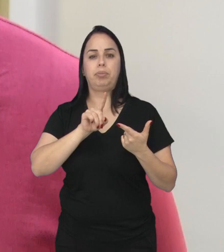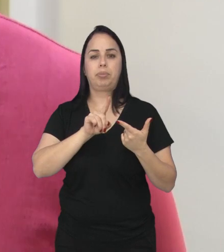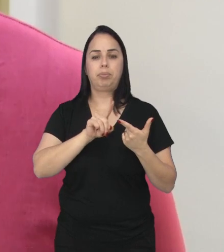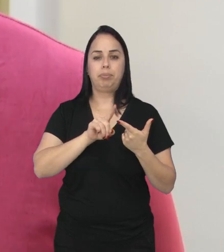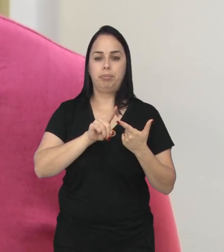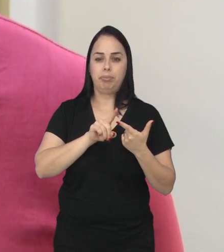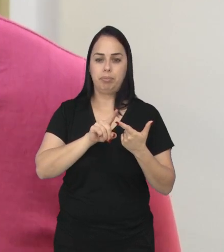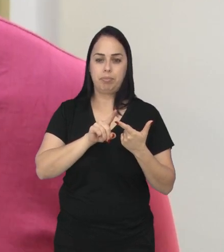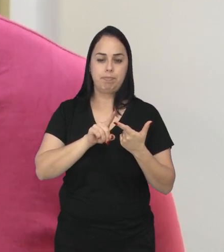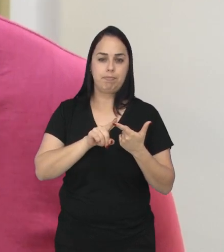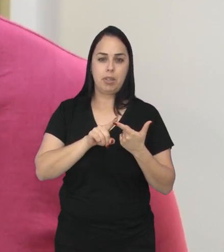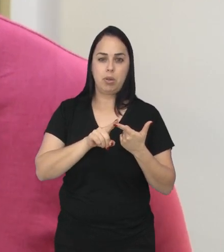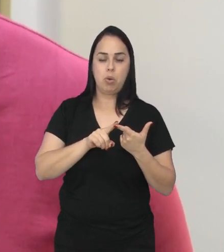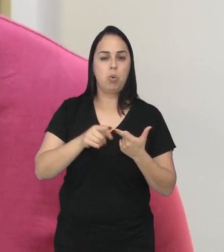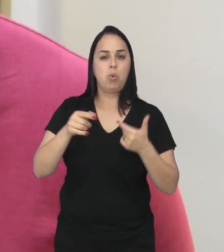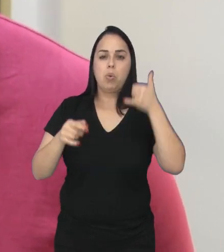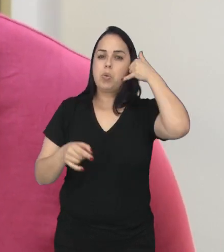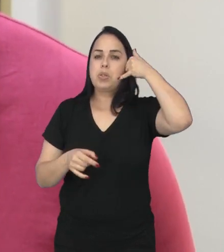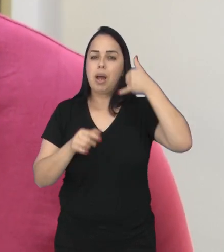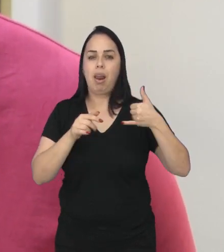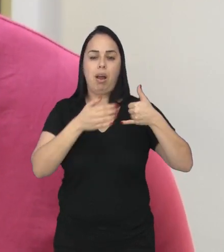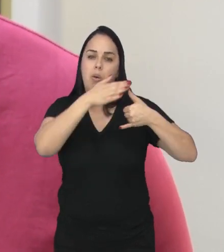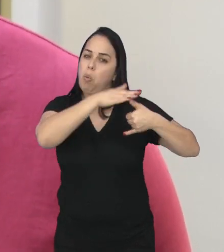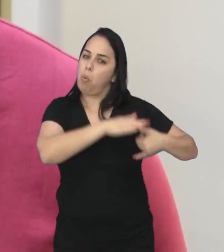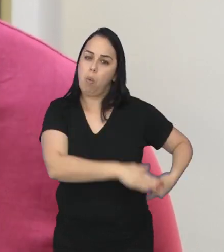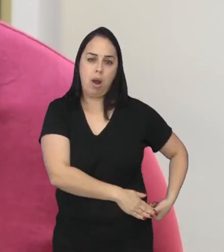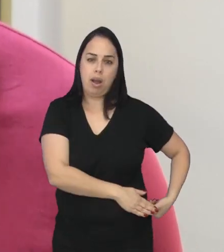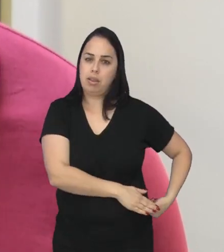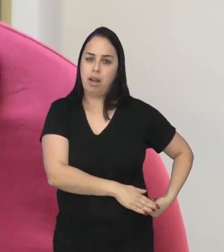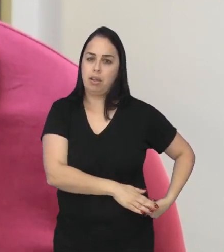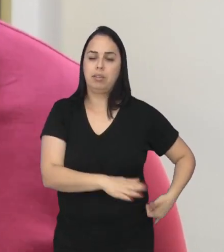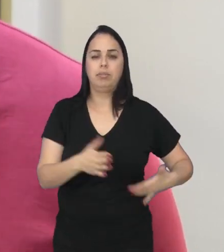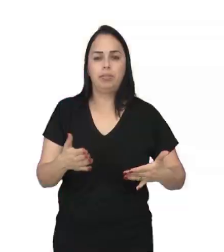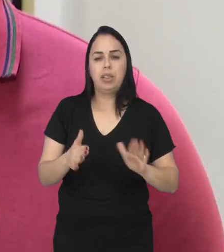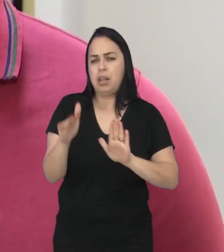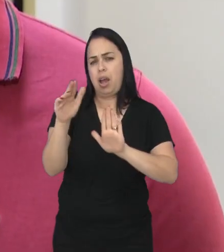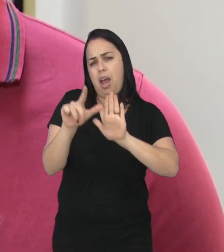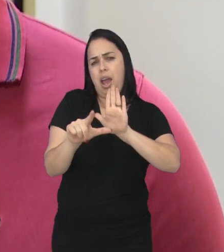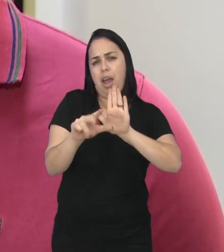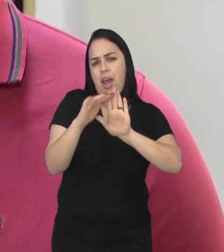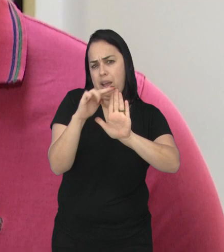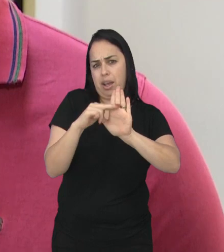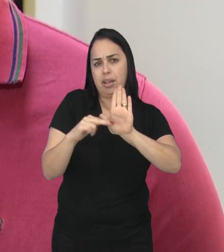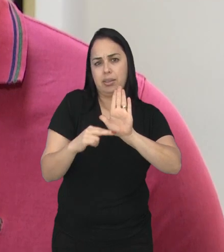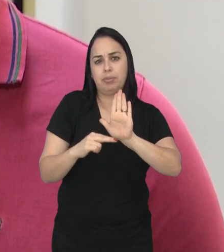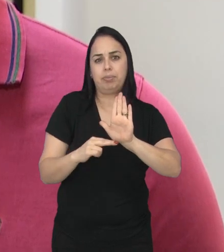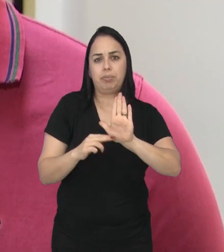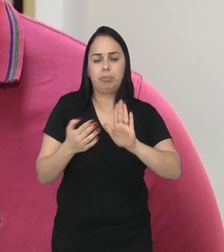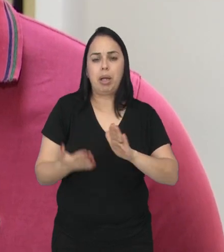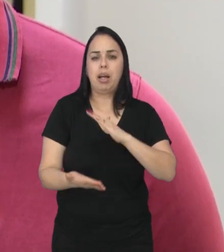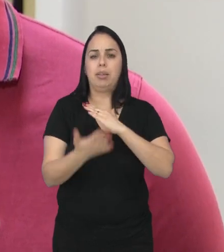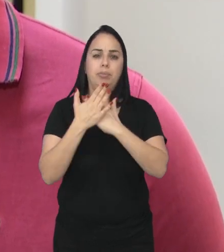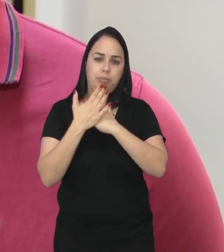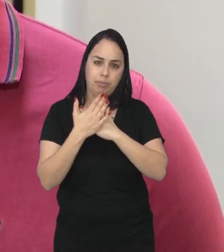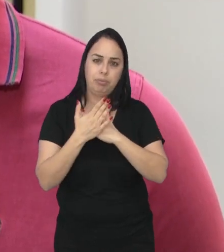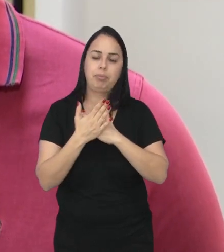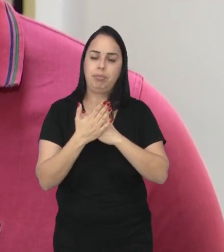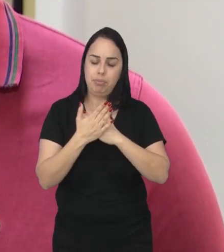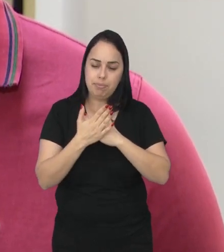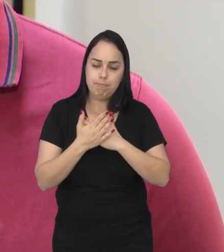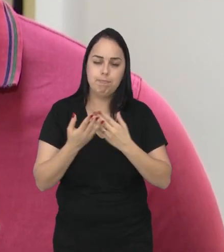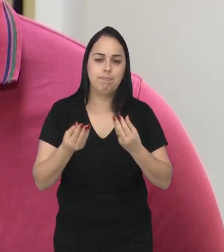seja usado não usar o aparelho celular ao volante são São Regras que que vem para